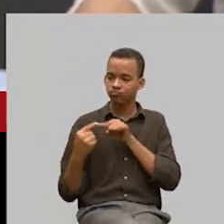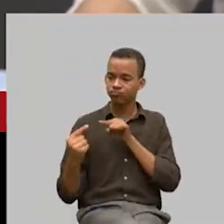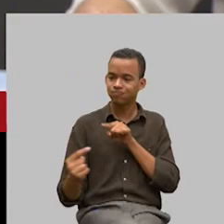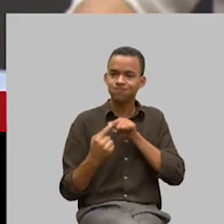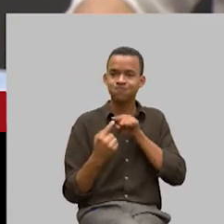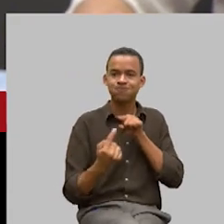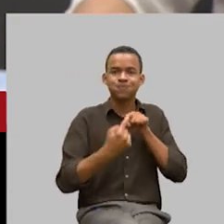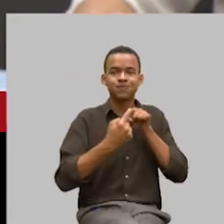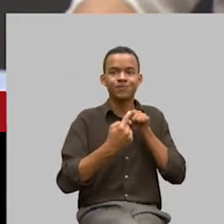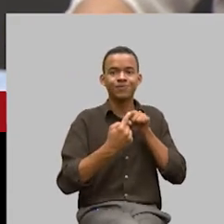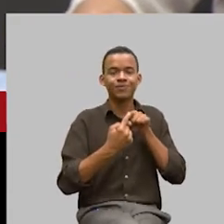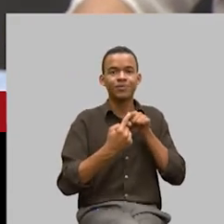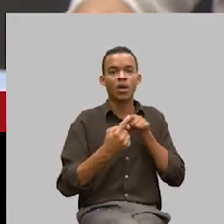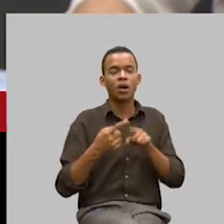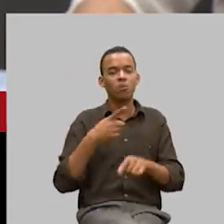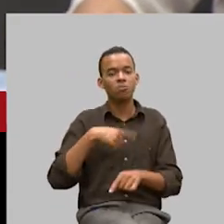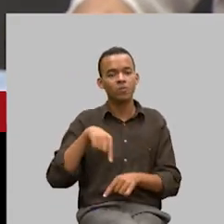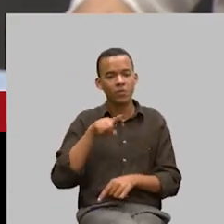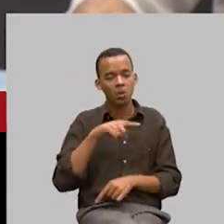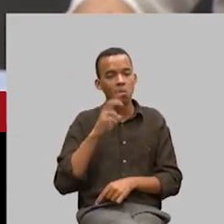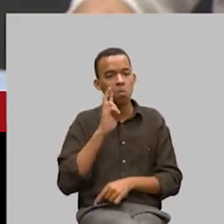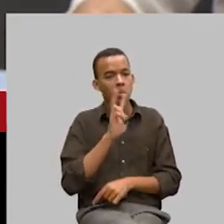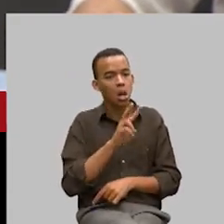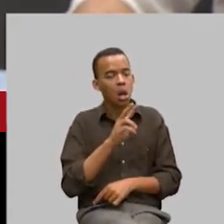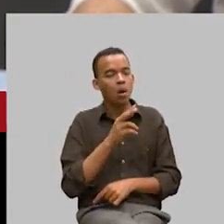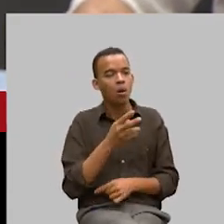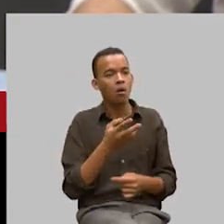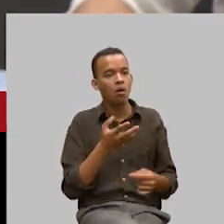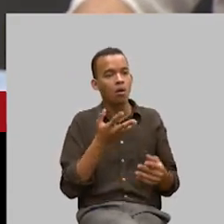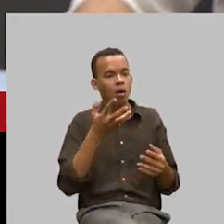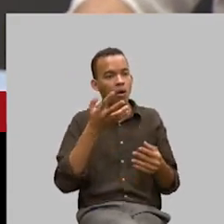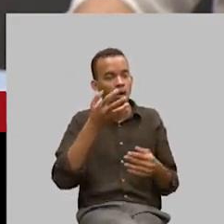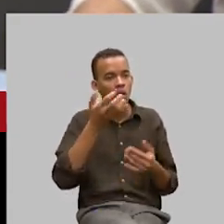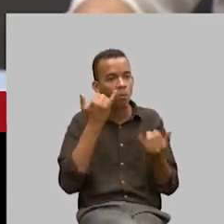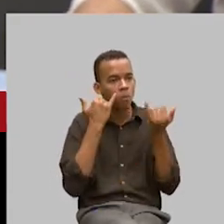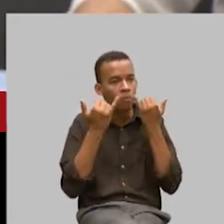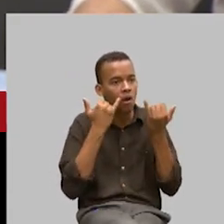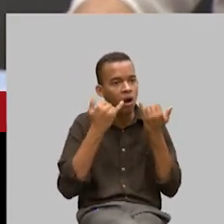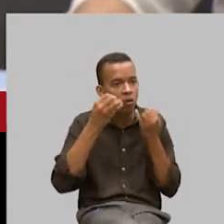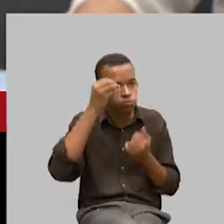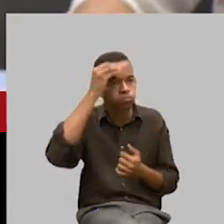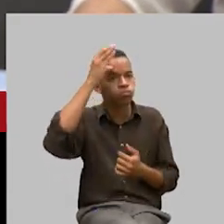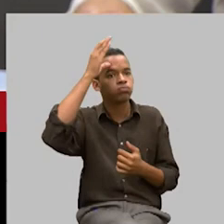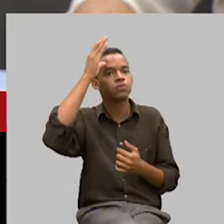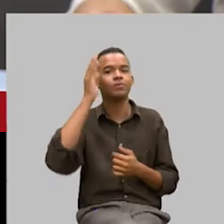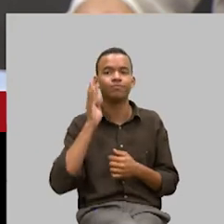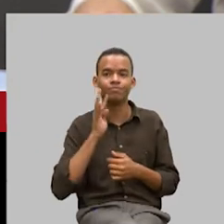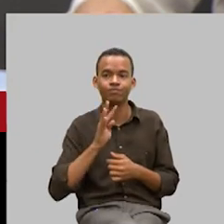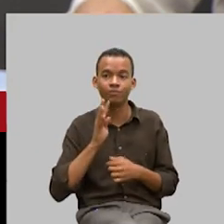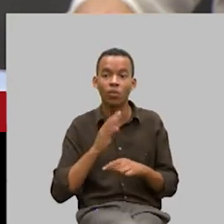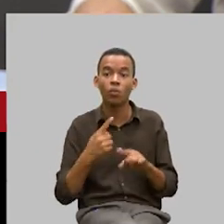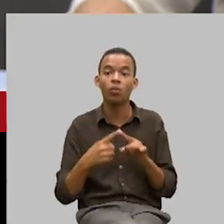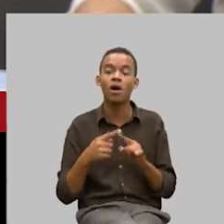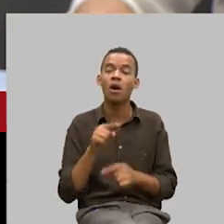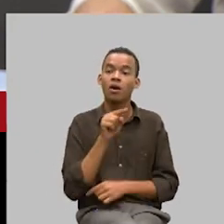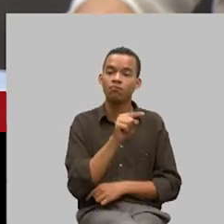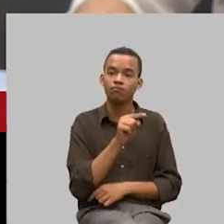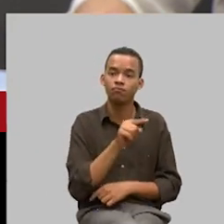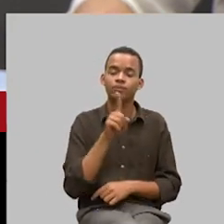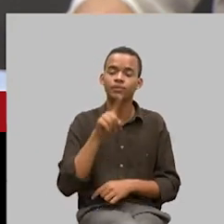porque ela é uma professora do campo uma professora de educação infantil né e do Ensino Fundamental um